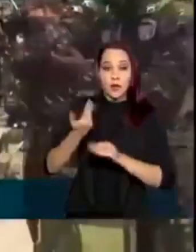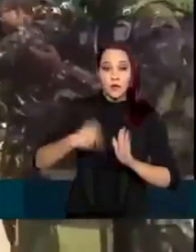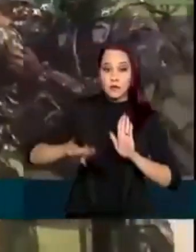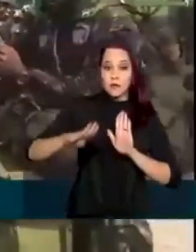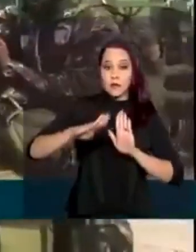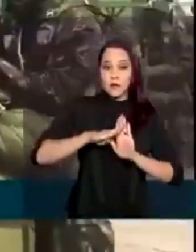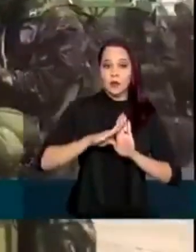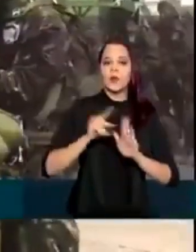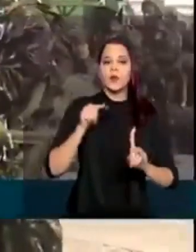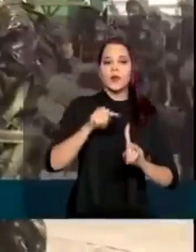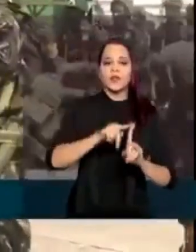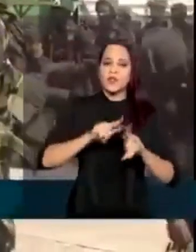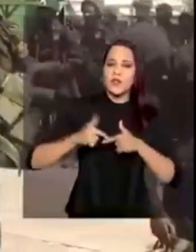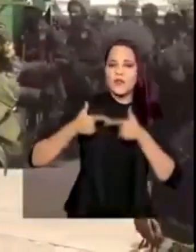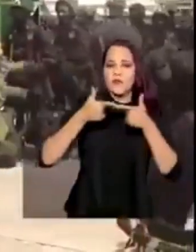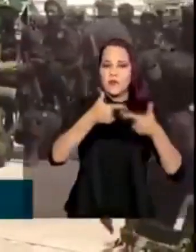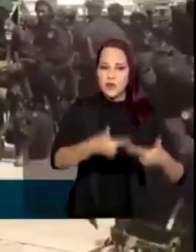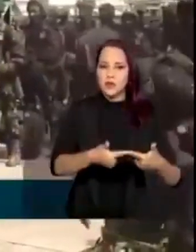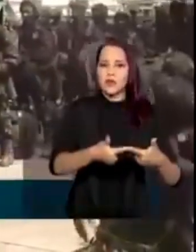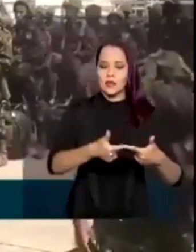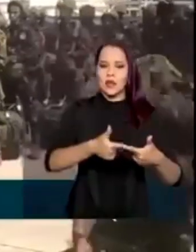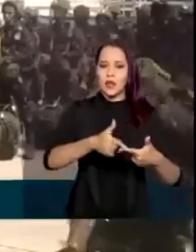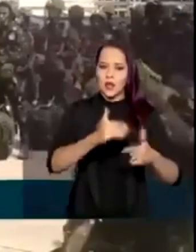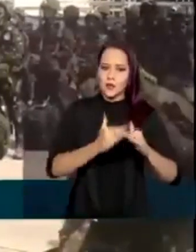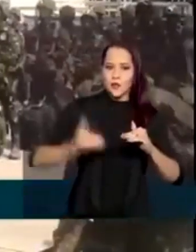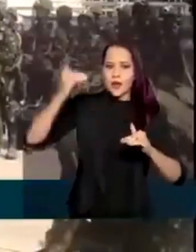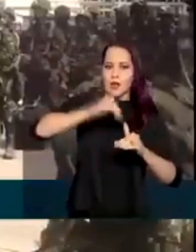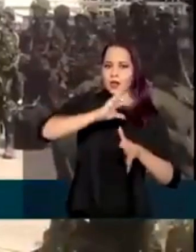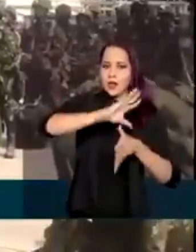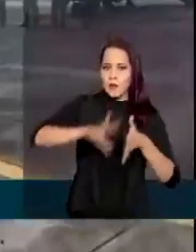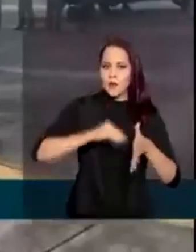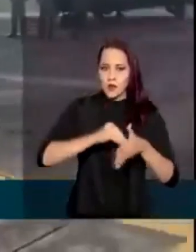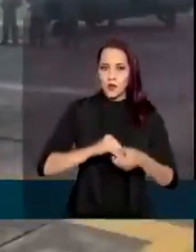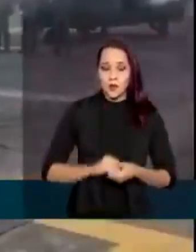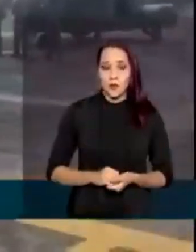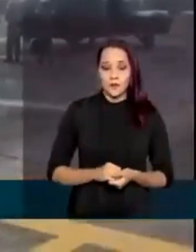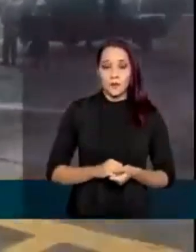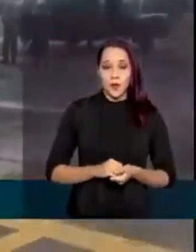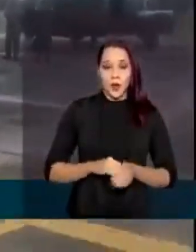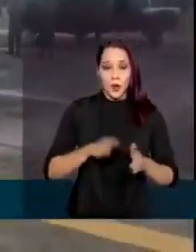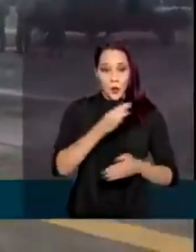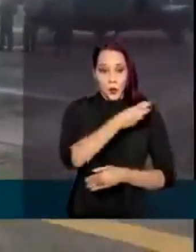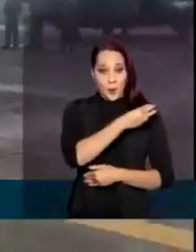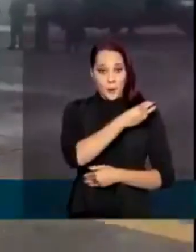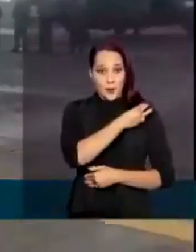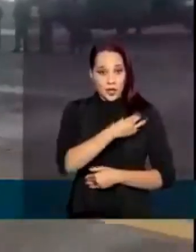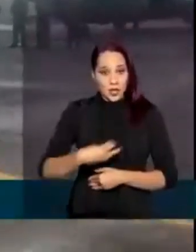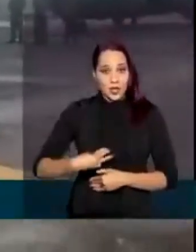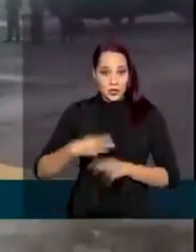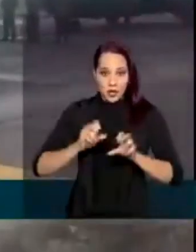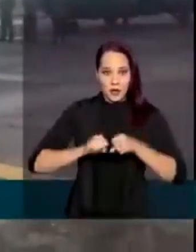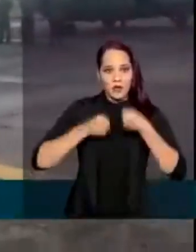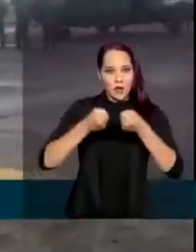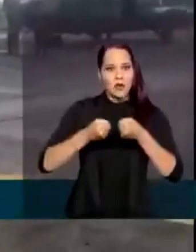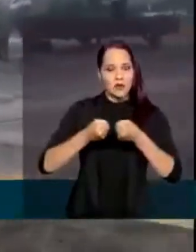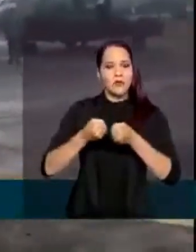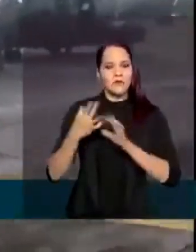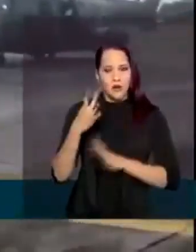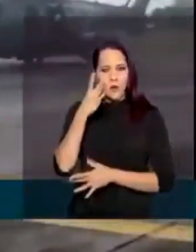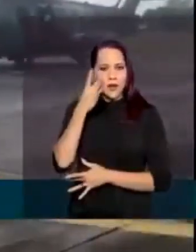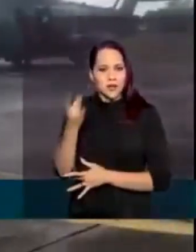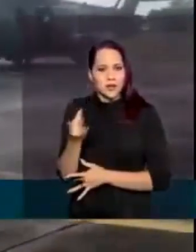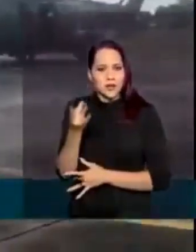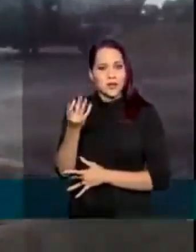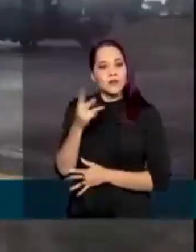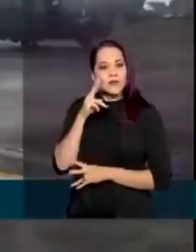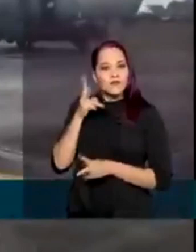Forças Armadas com o objetivo de defender a soberania da Amazônia. O ministro da Defesa, Fernando Azevedo e Silva, esteve presente,